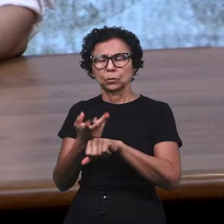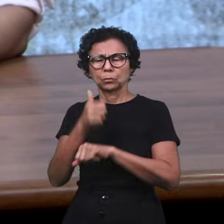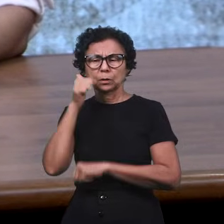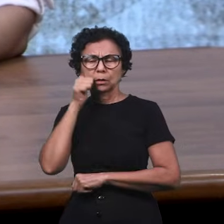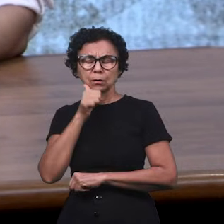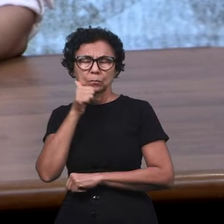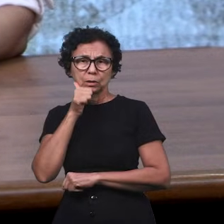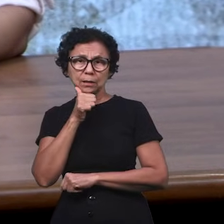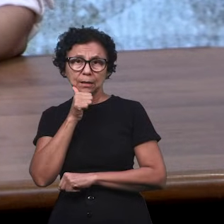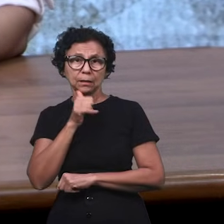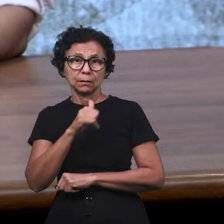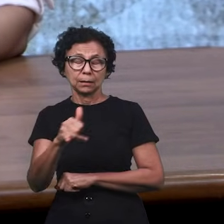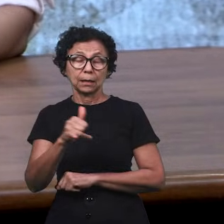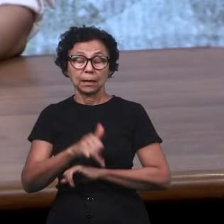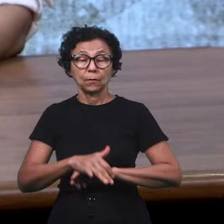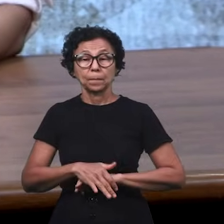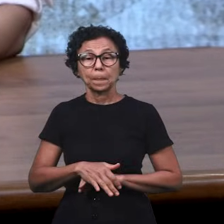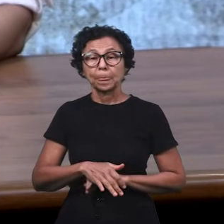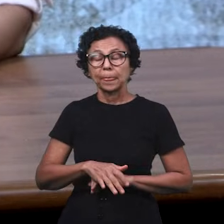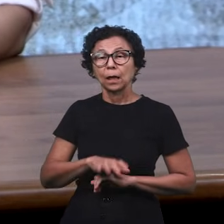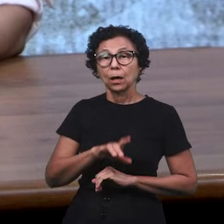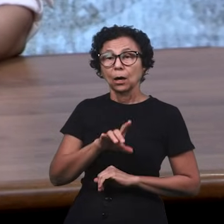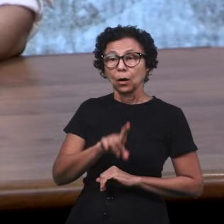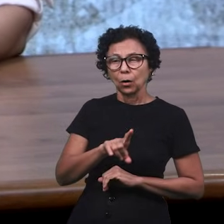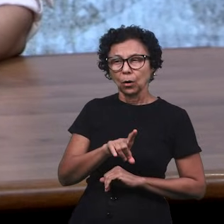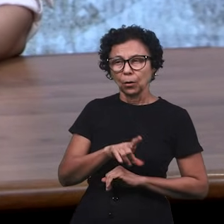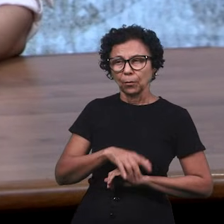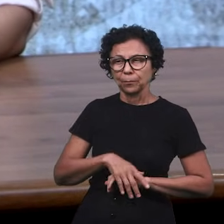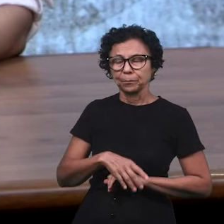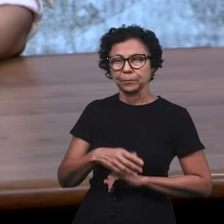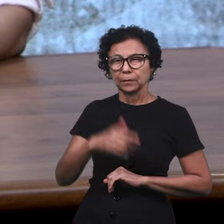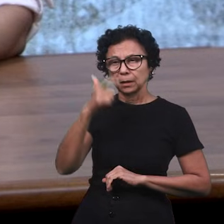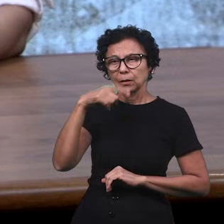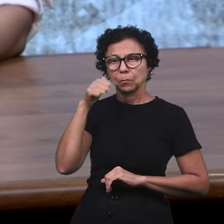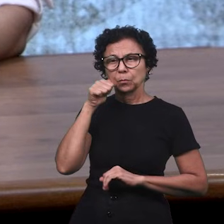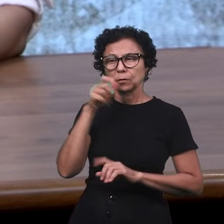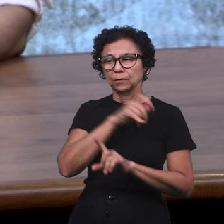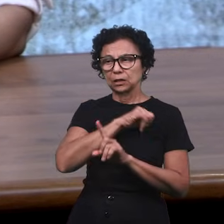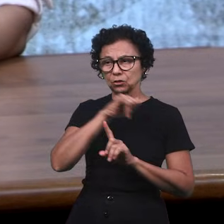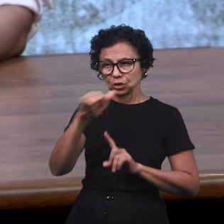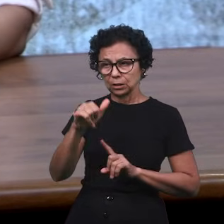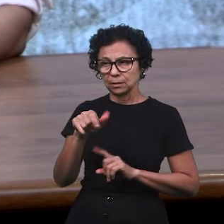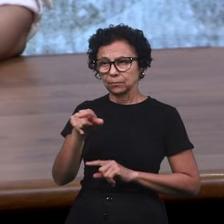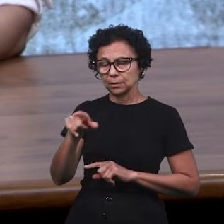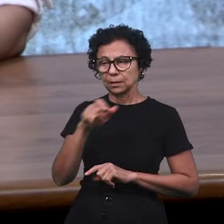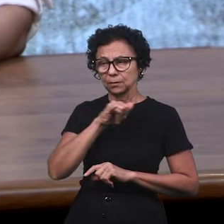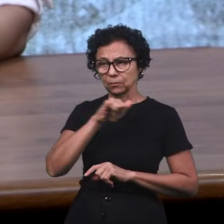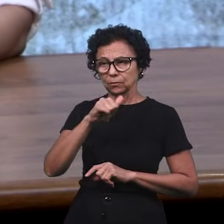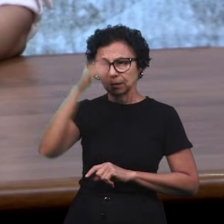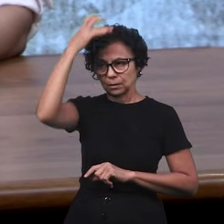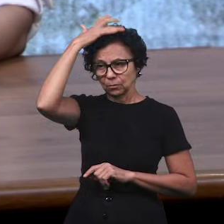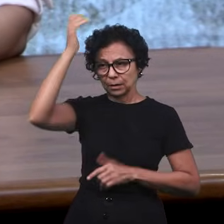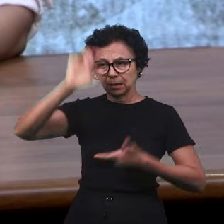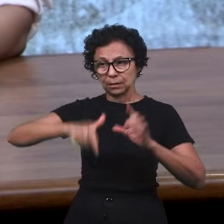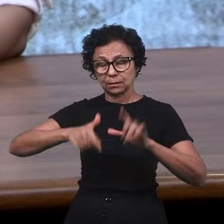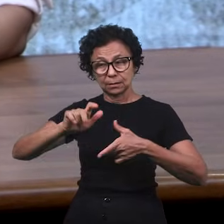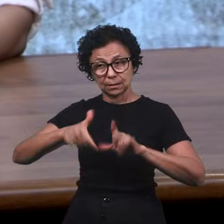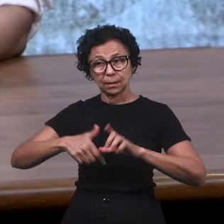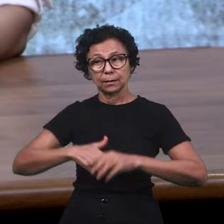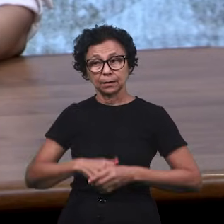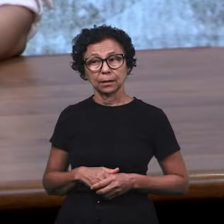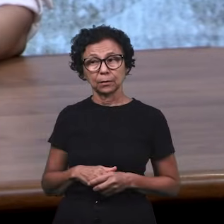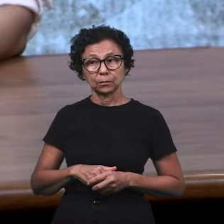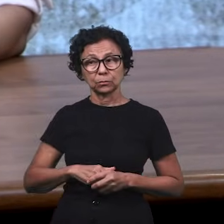de Israel, dizei ao homem que vos enviou a mim. Assim diz o Senhor: eis